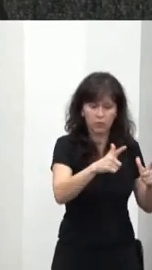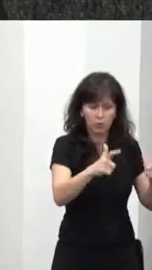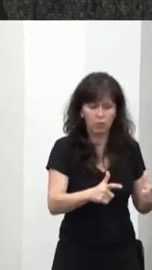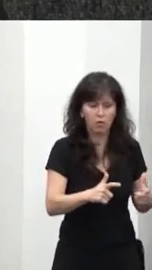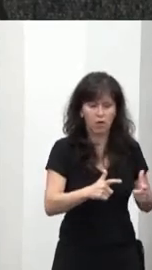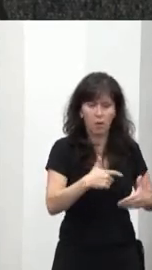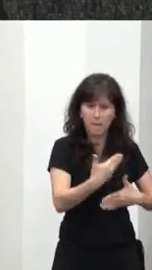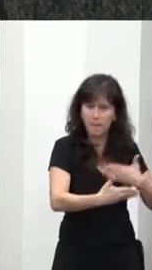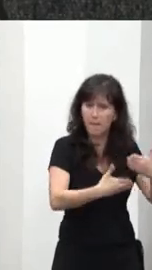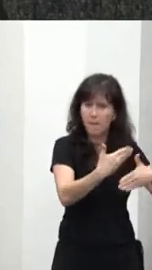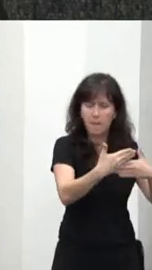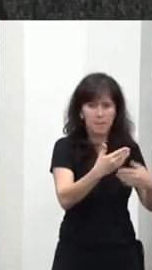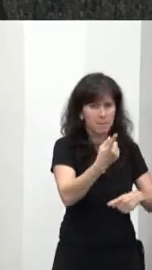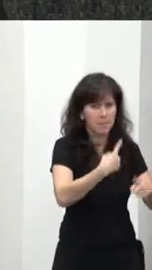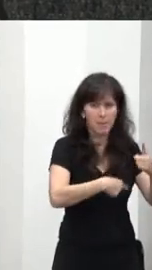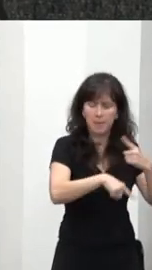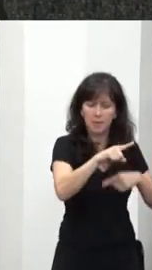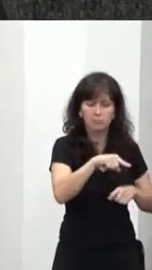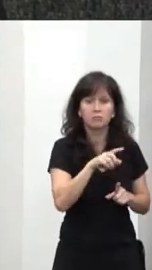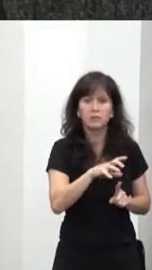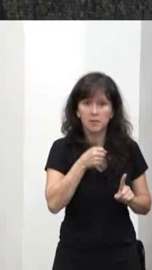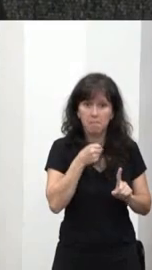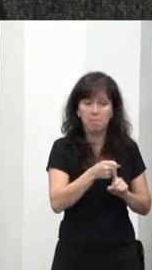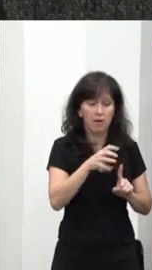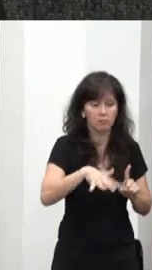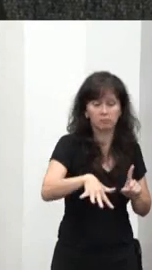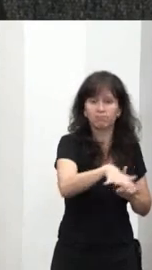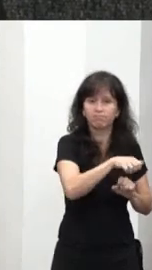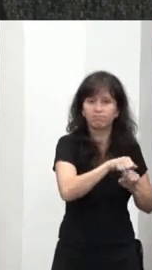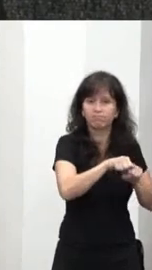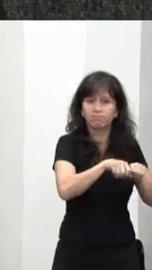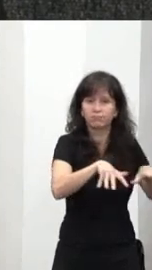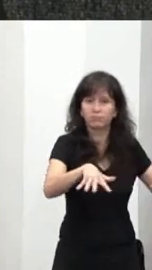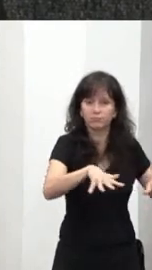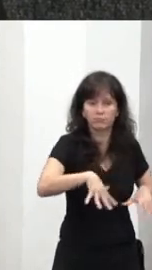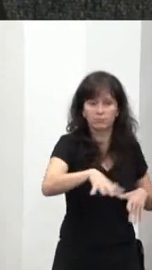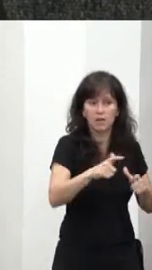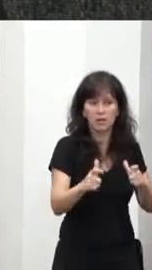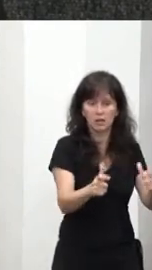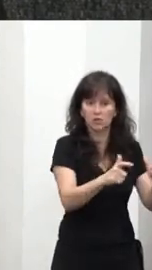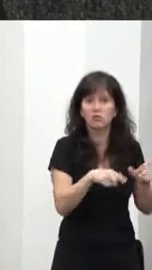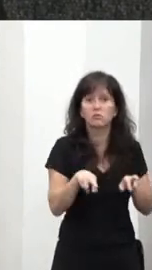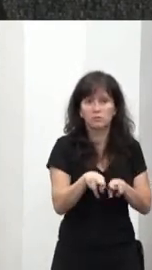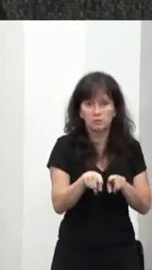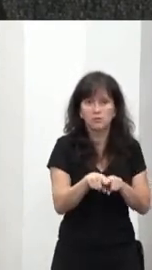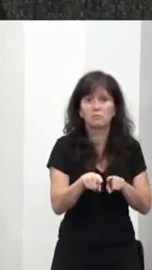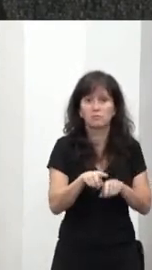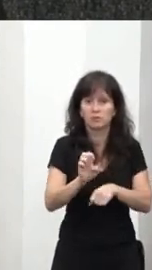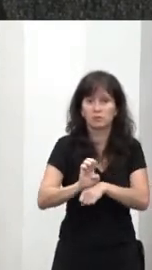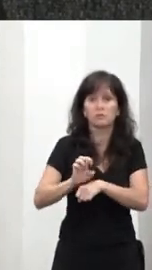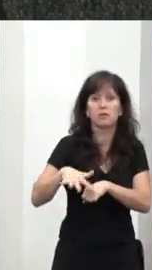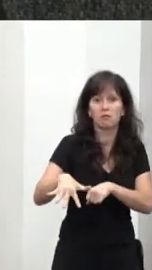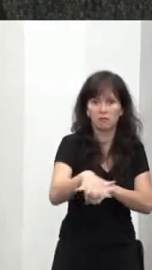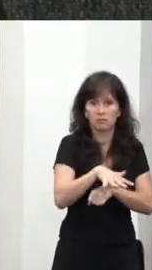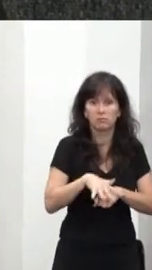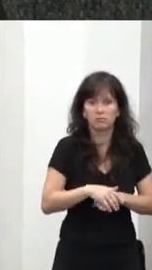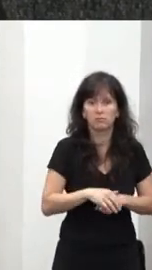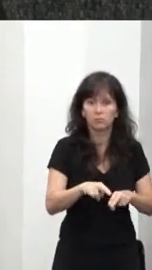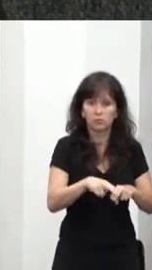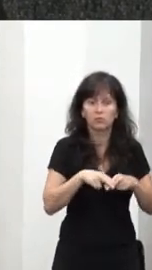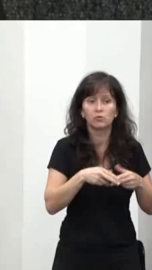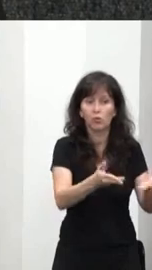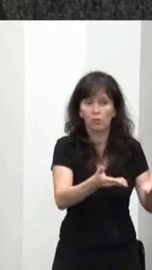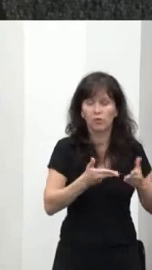gera impactos em toda a cadeia produtiva da região e de algum modo do Estado por isso convidamos a comunidade